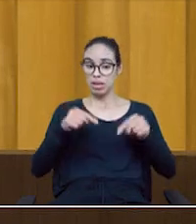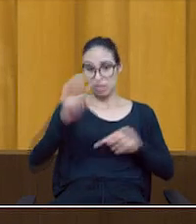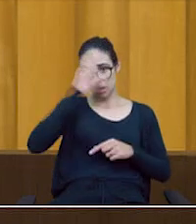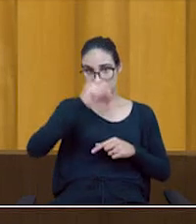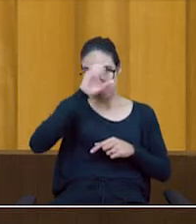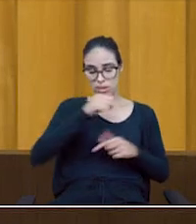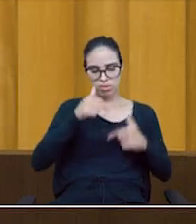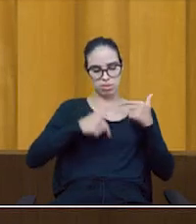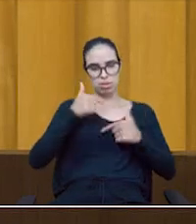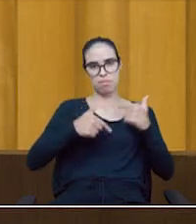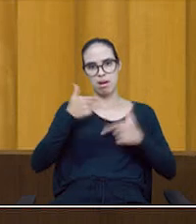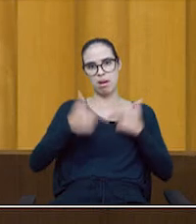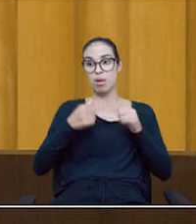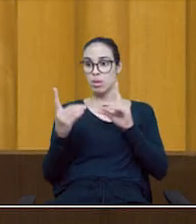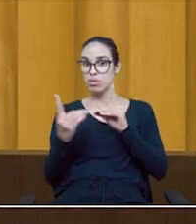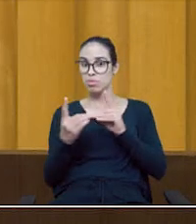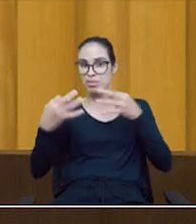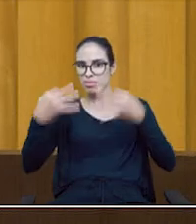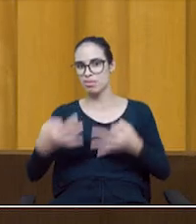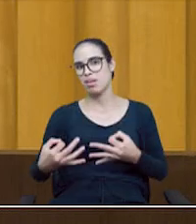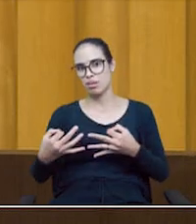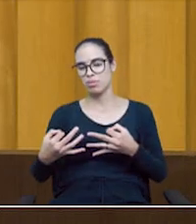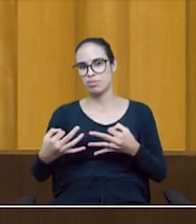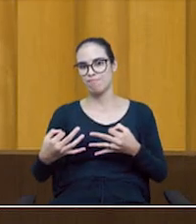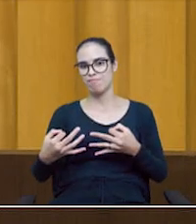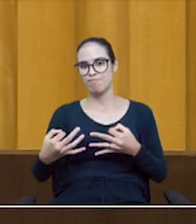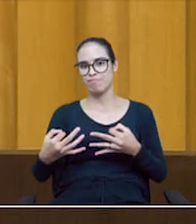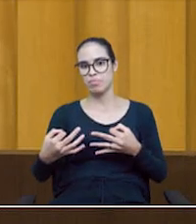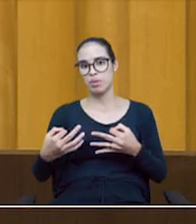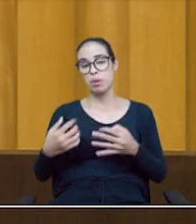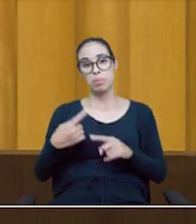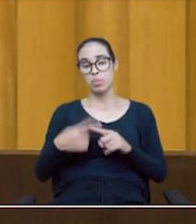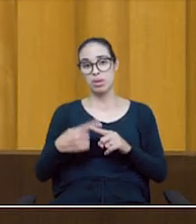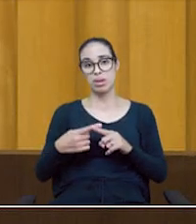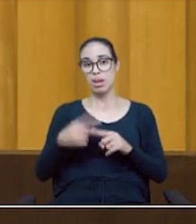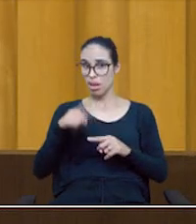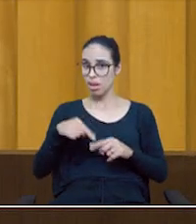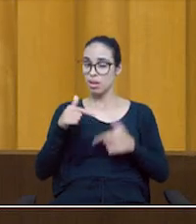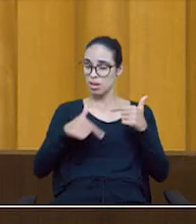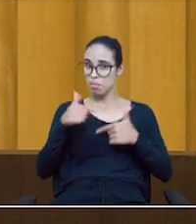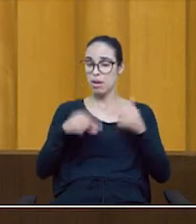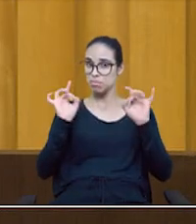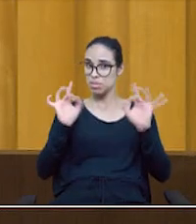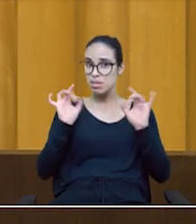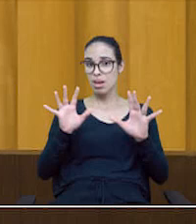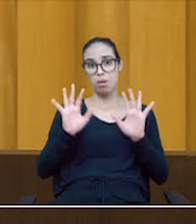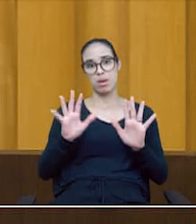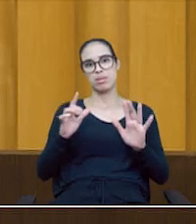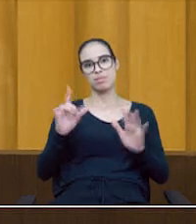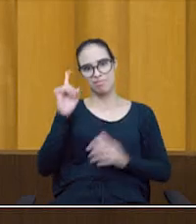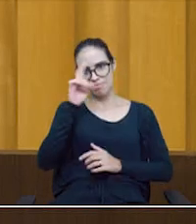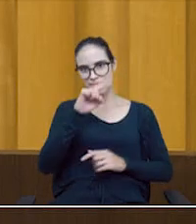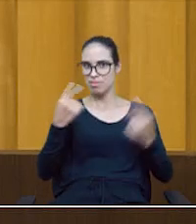Gerir a coisa pública é missão tão nobre quanto desafiadora. Hoje,